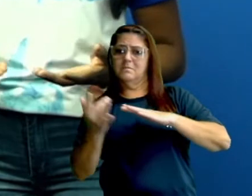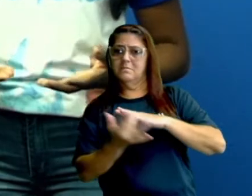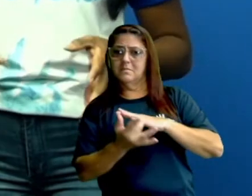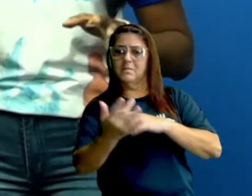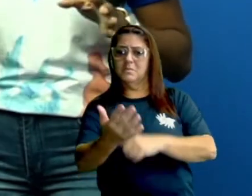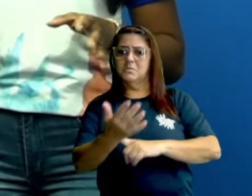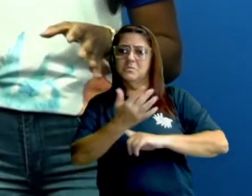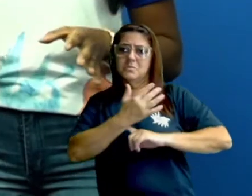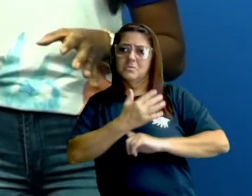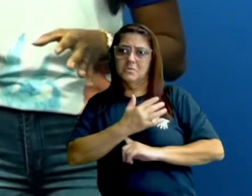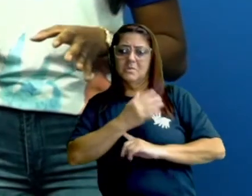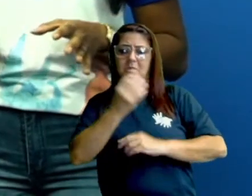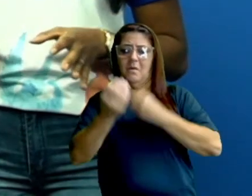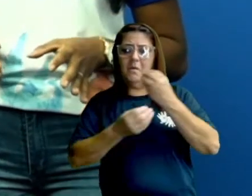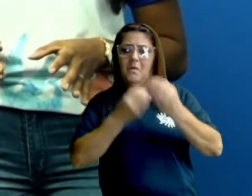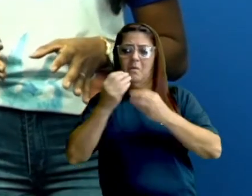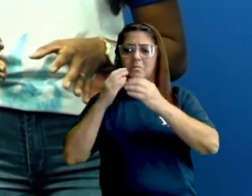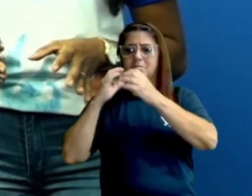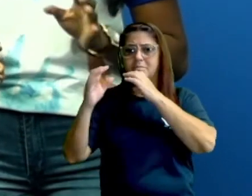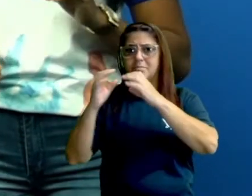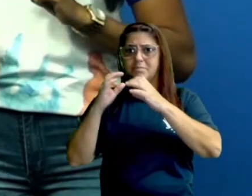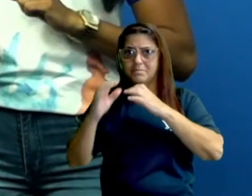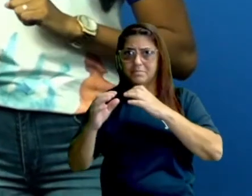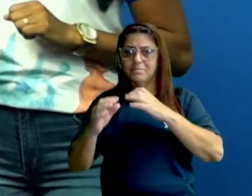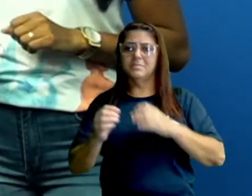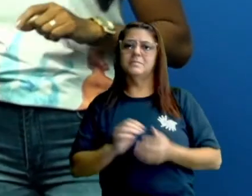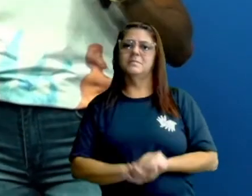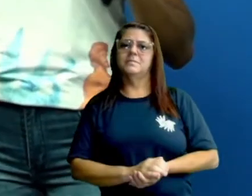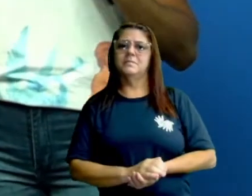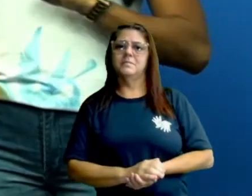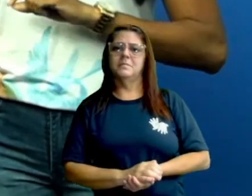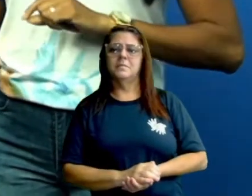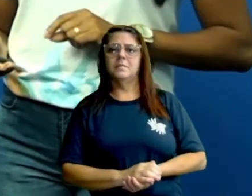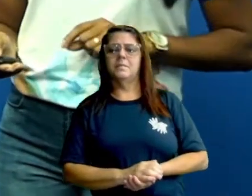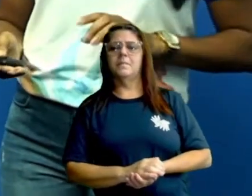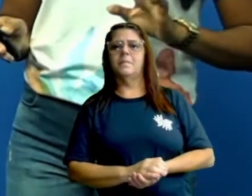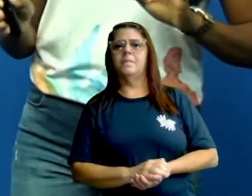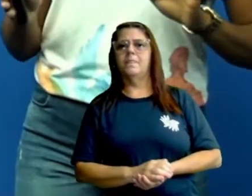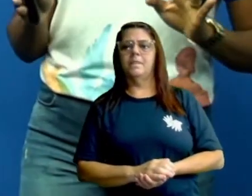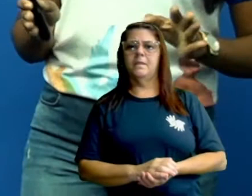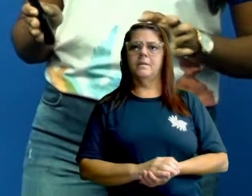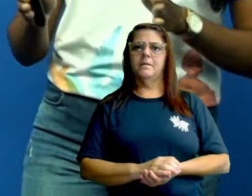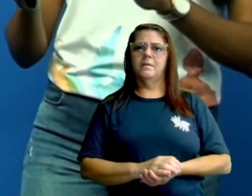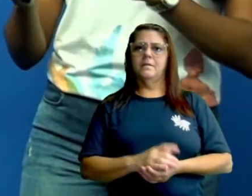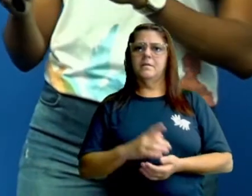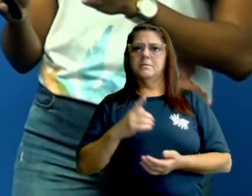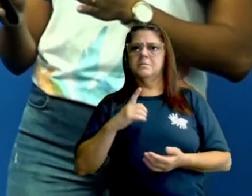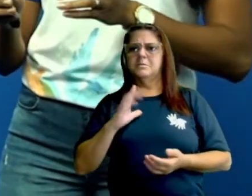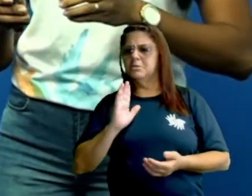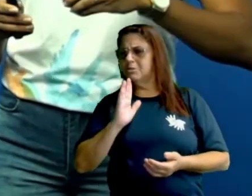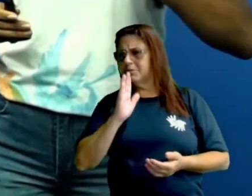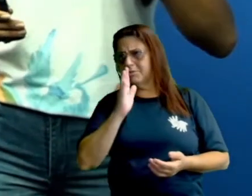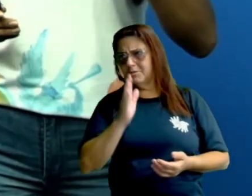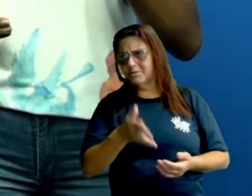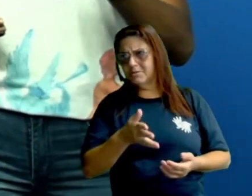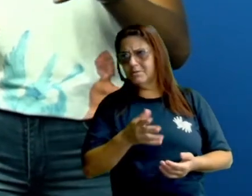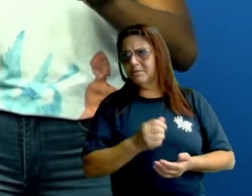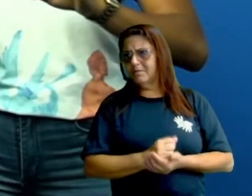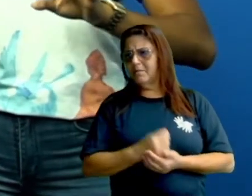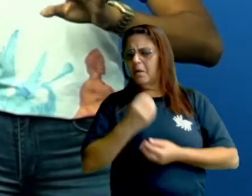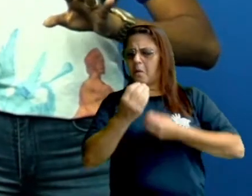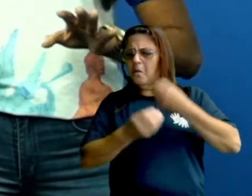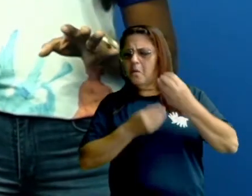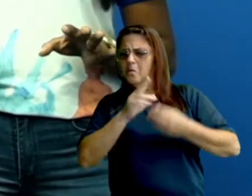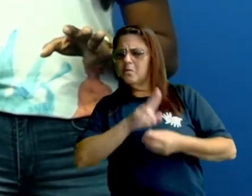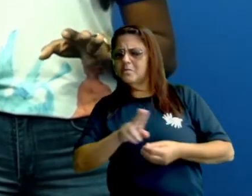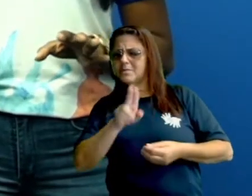nos ajudar nesse contato mais rápido, tá? Bom, serventia já foi dita e quem são